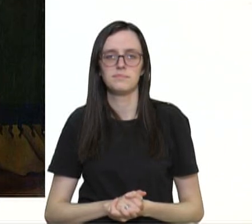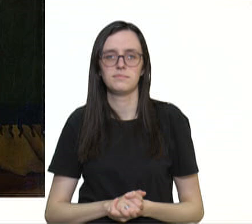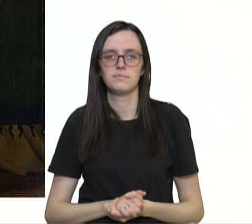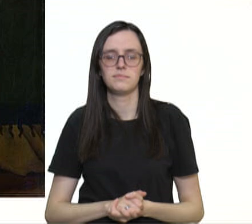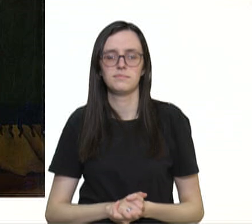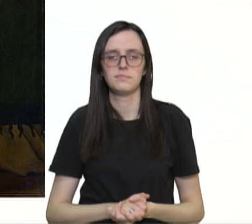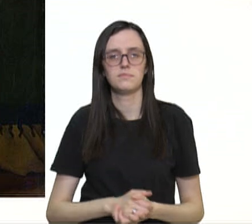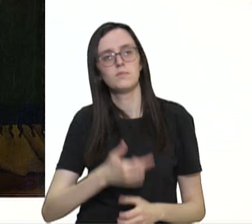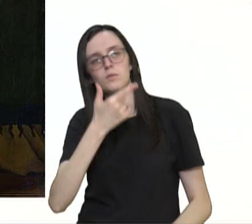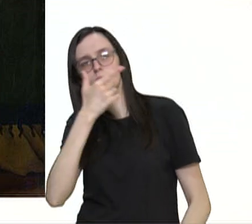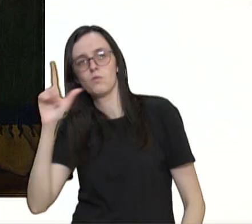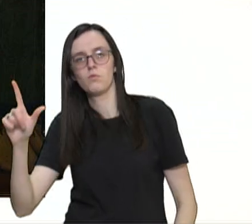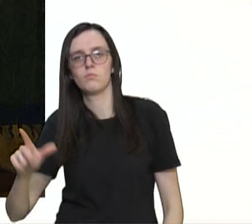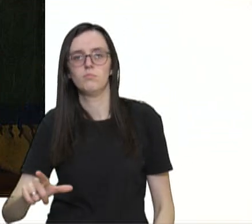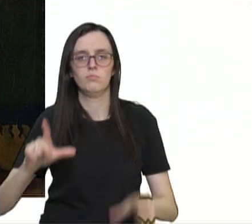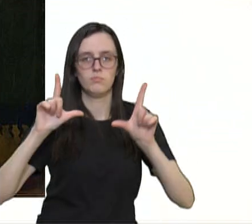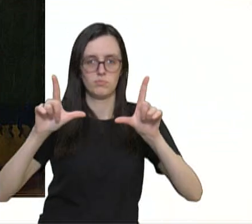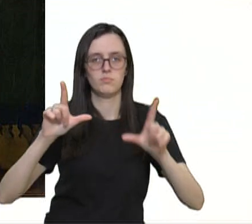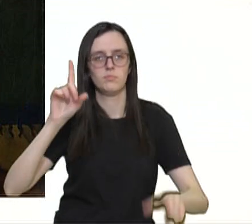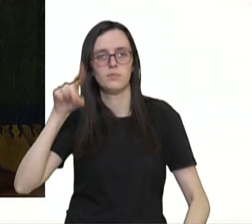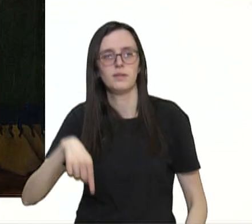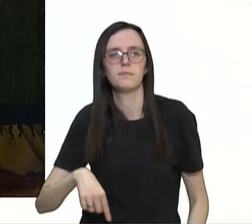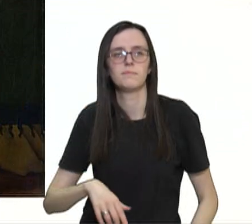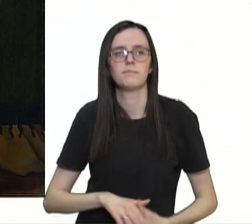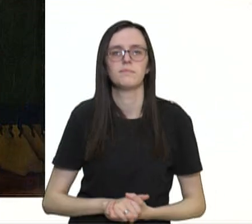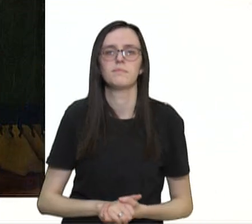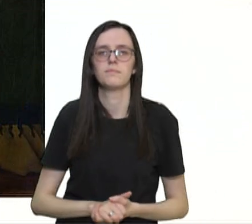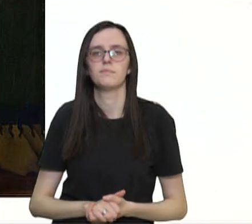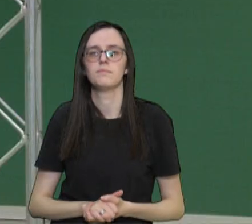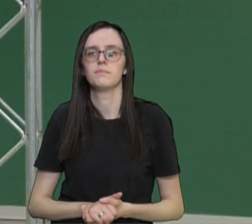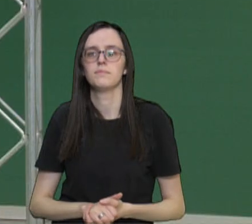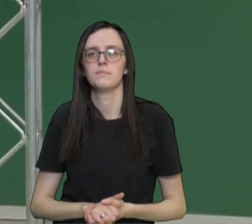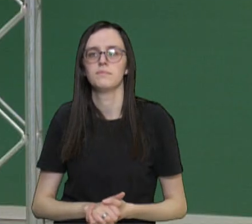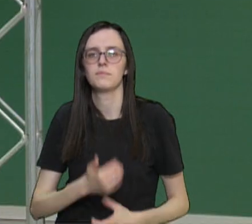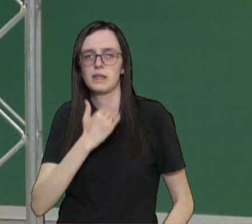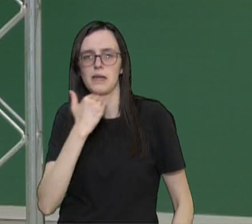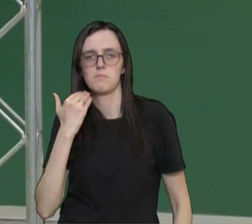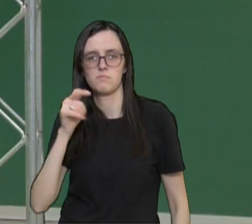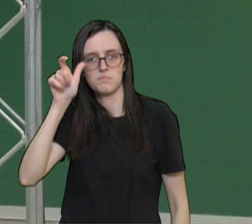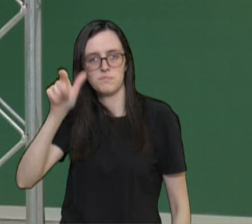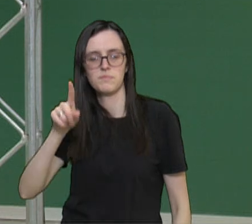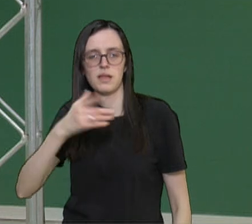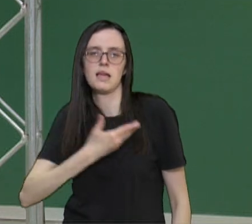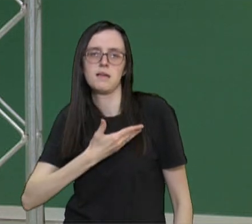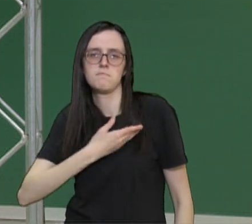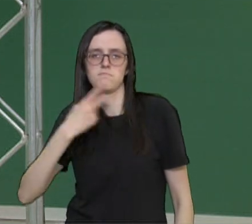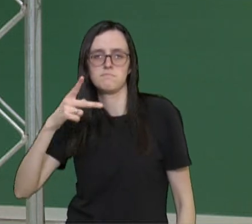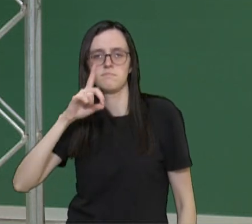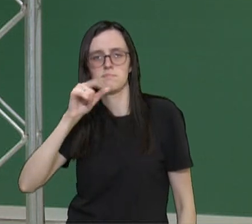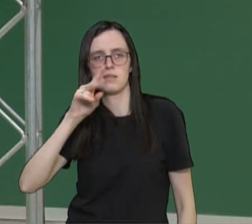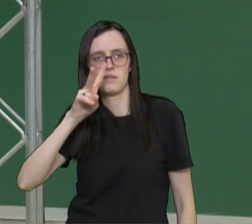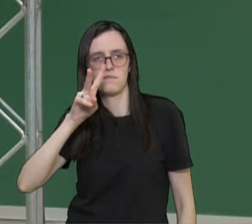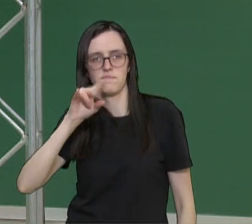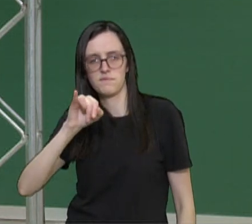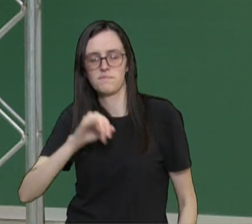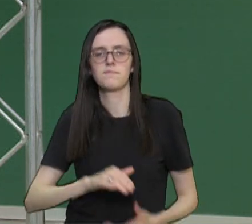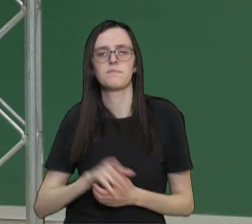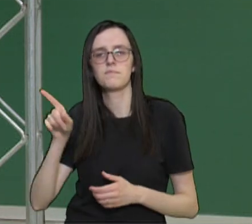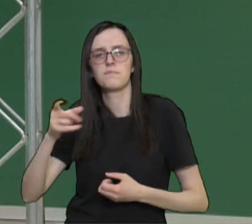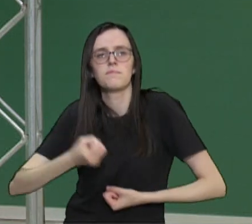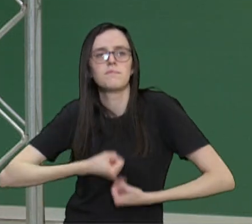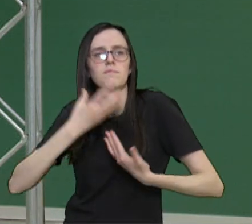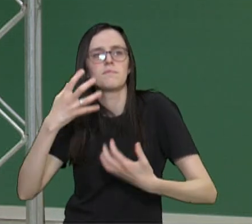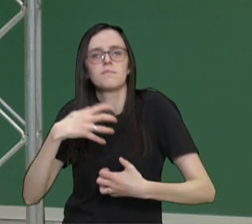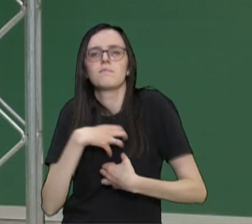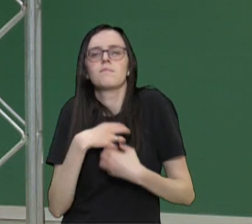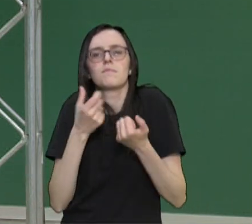Outra obra do Davi, né? A Morte de Marat, era um amigo dele, e aqui ele retratou com bastante